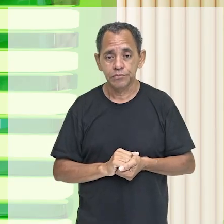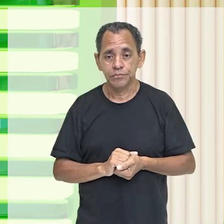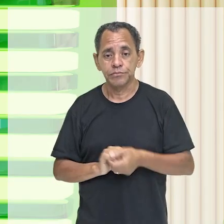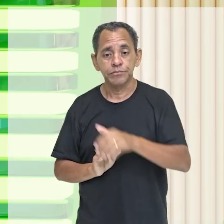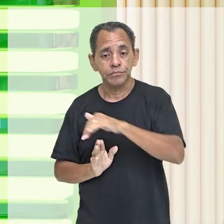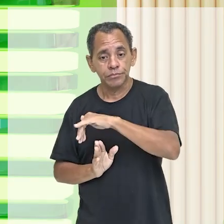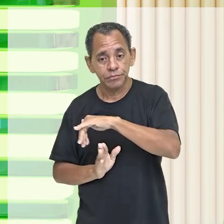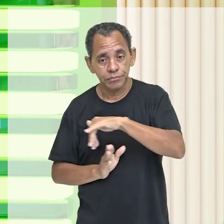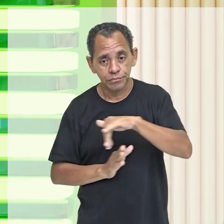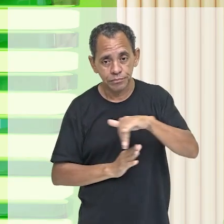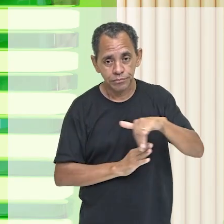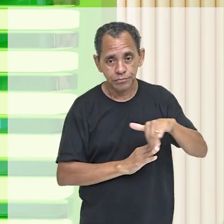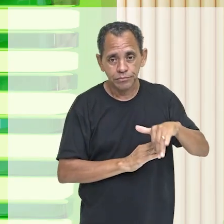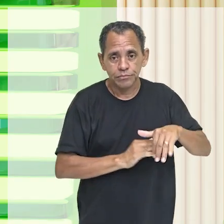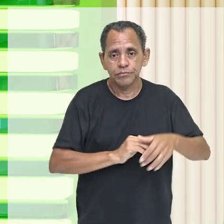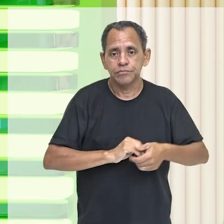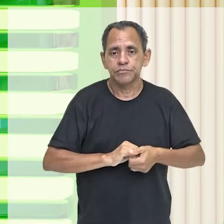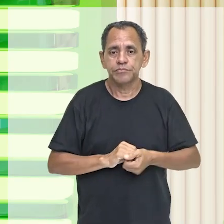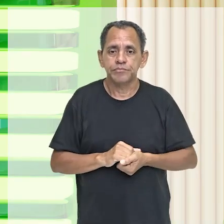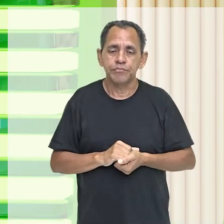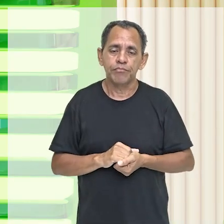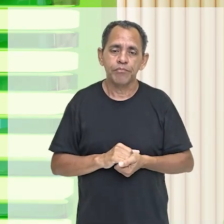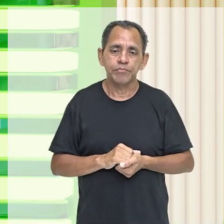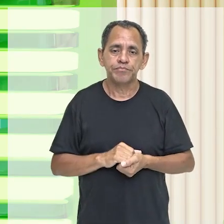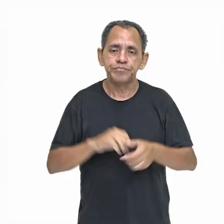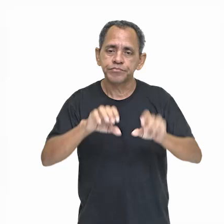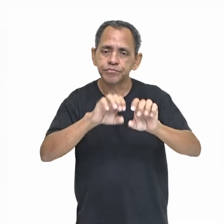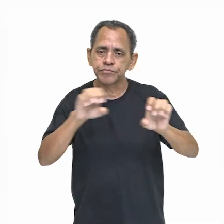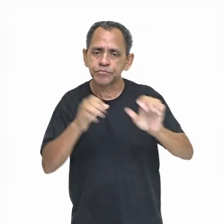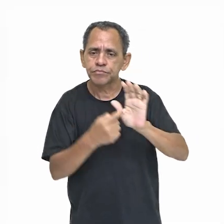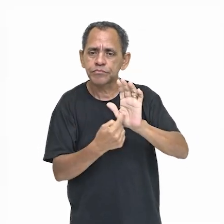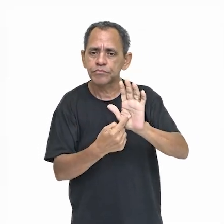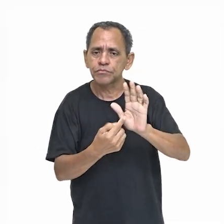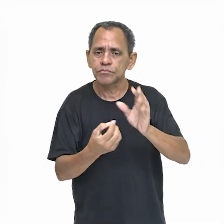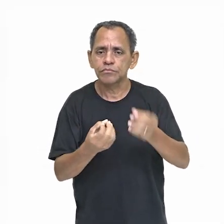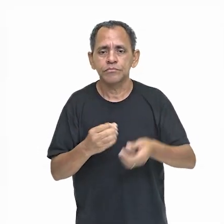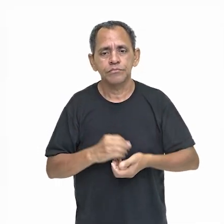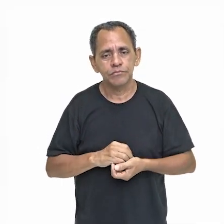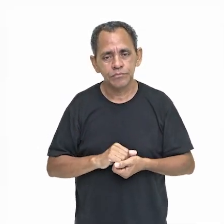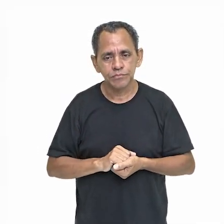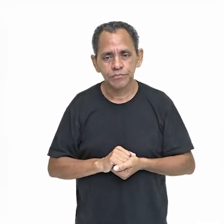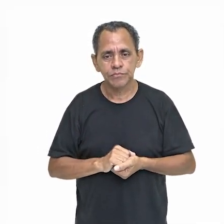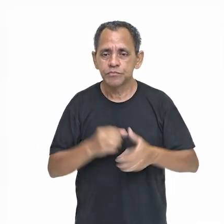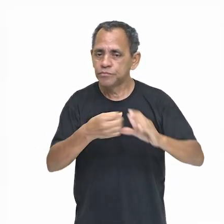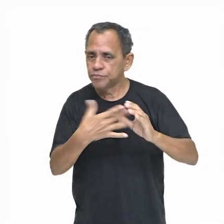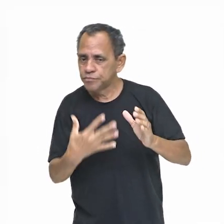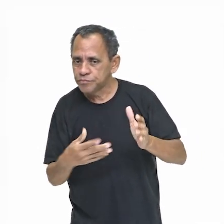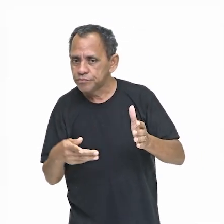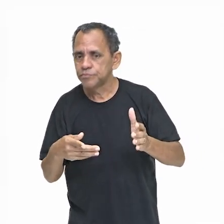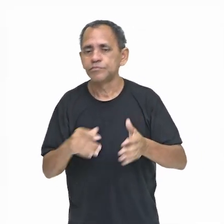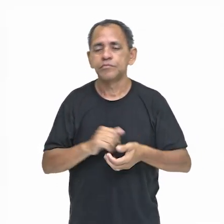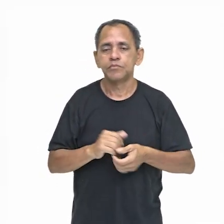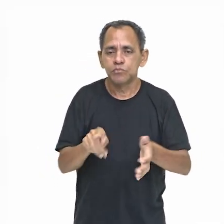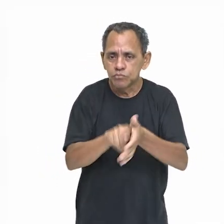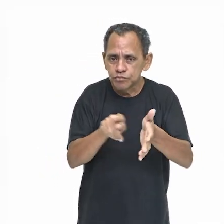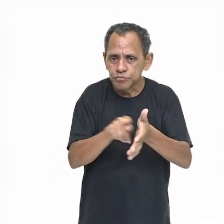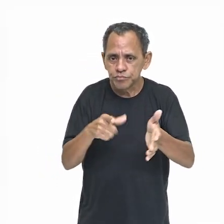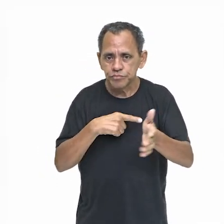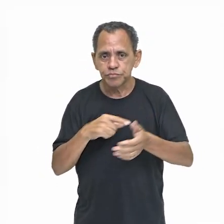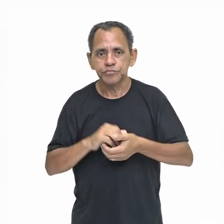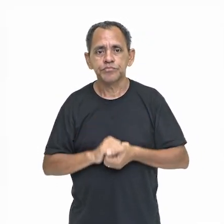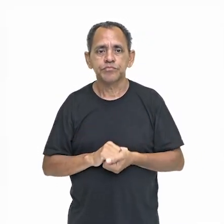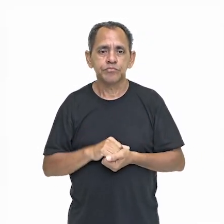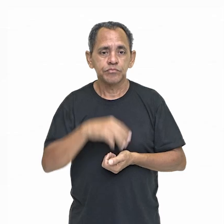continuidade falando é claro que essa equação que define a energia cinética eh nós temos na equação o